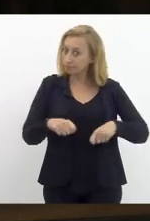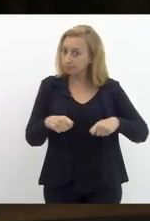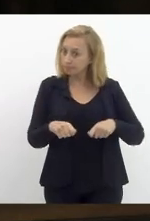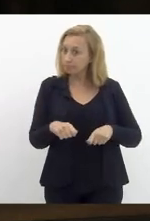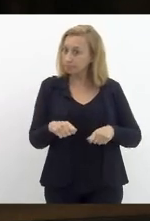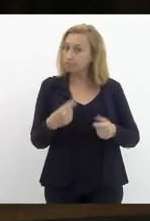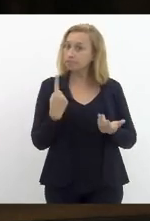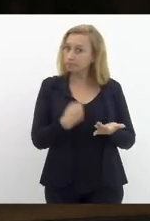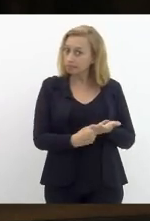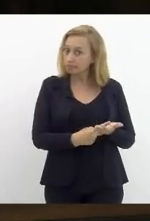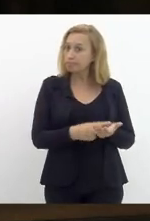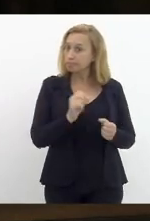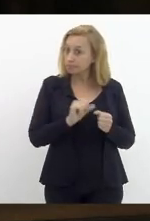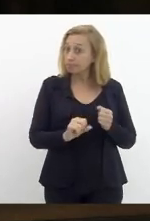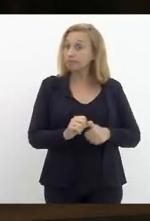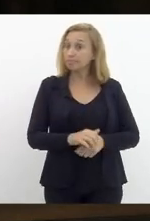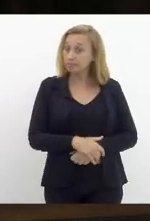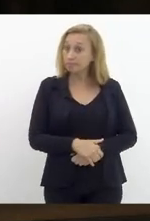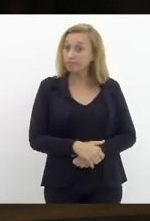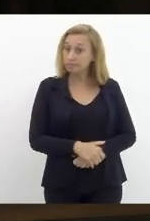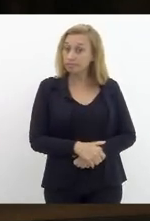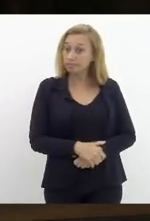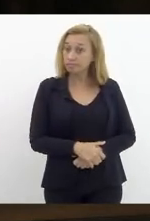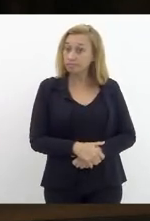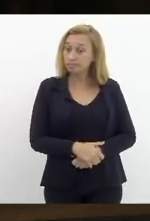esse compromisso.